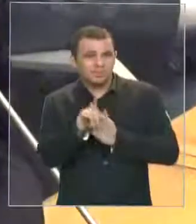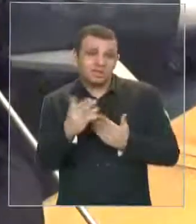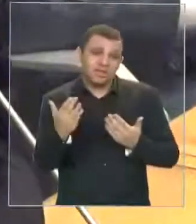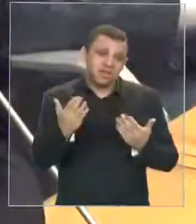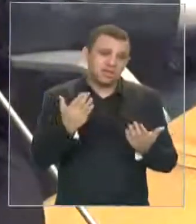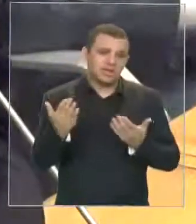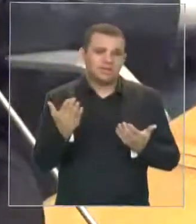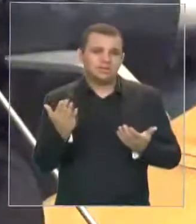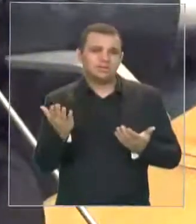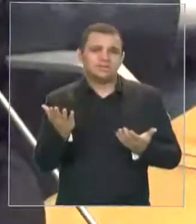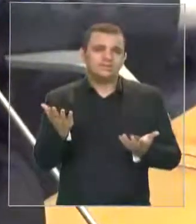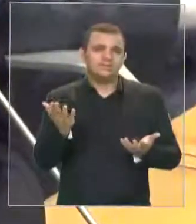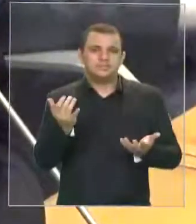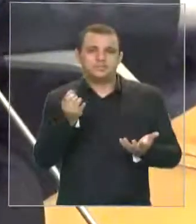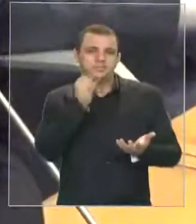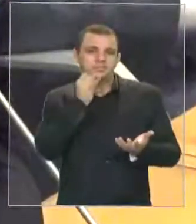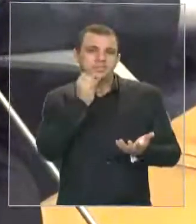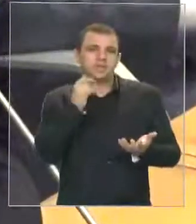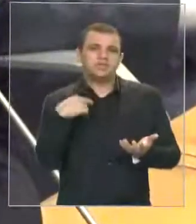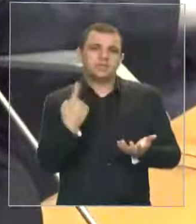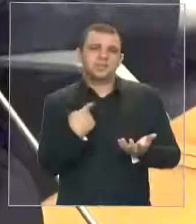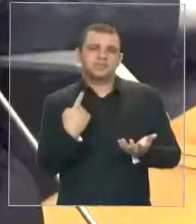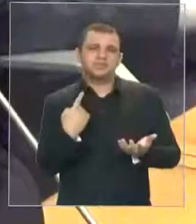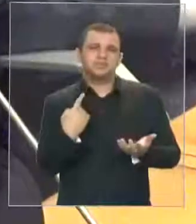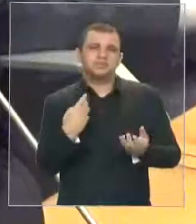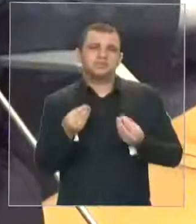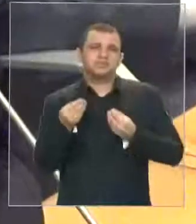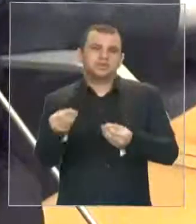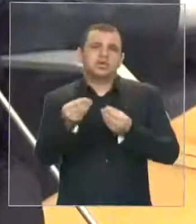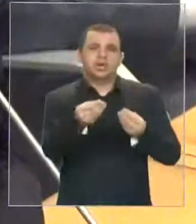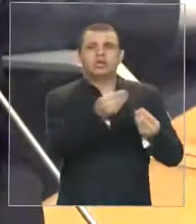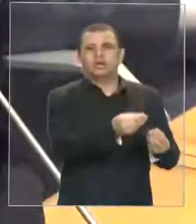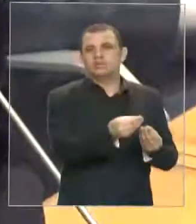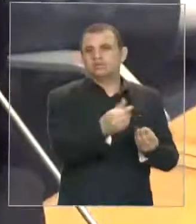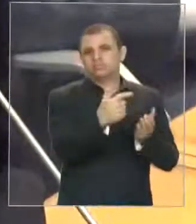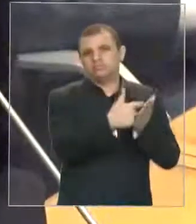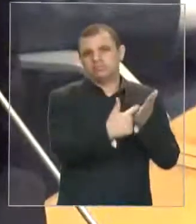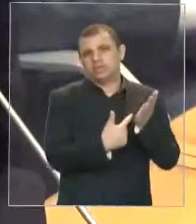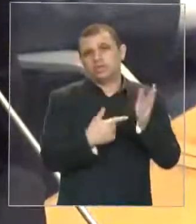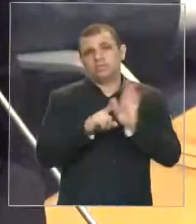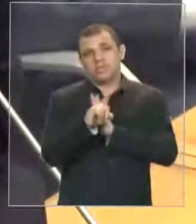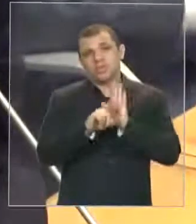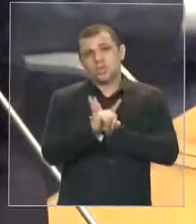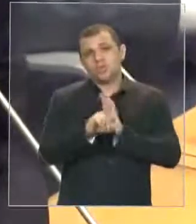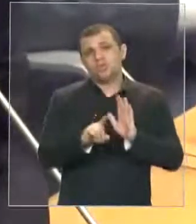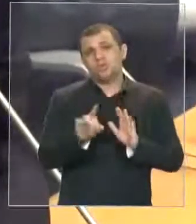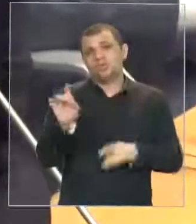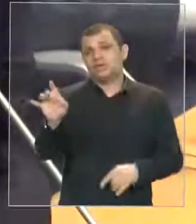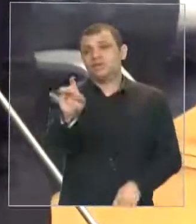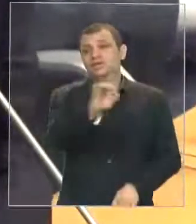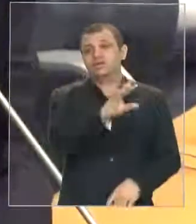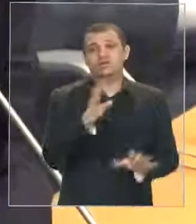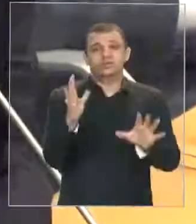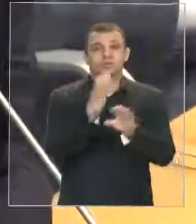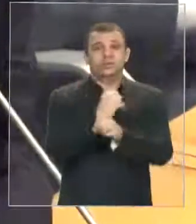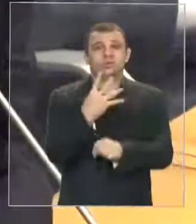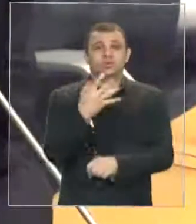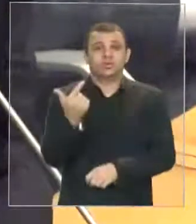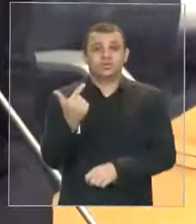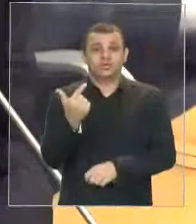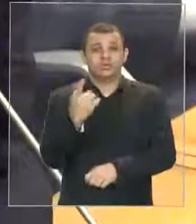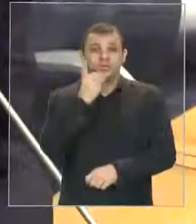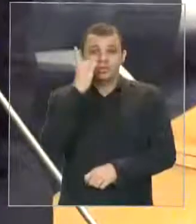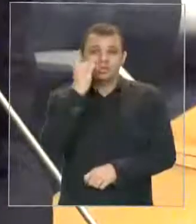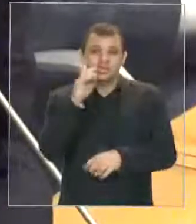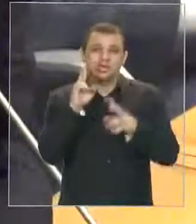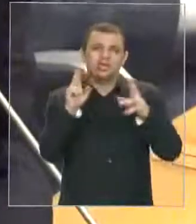sei, a gente distribuir um questionário aqui para os 42 deputados, tipo uma votação